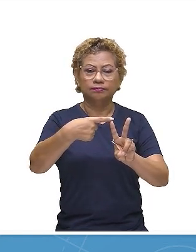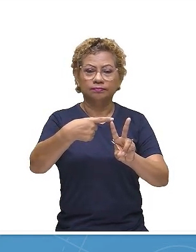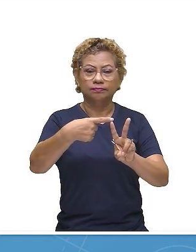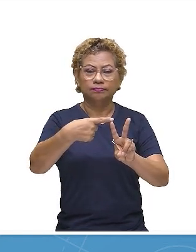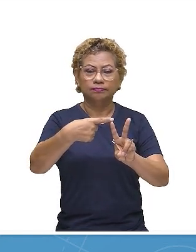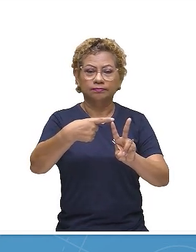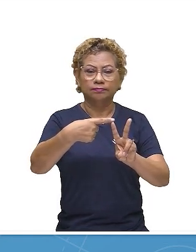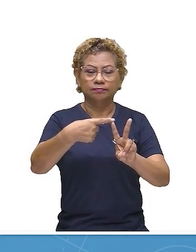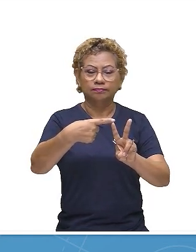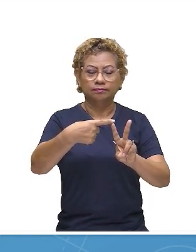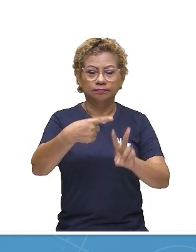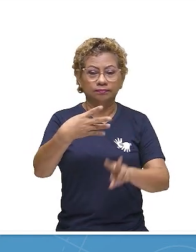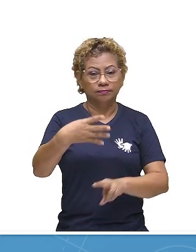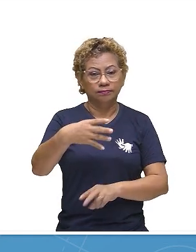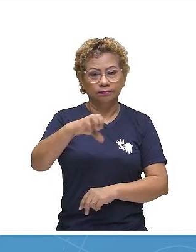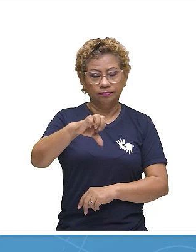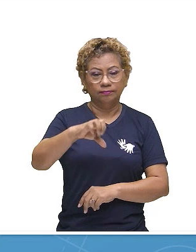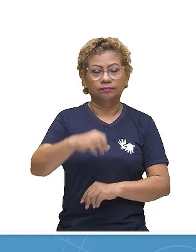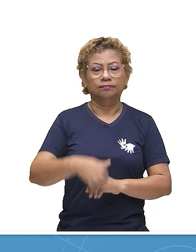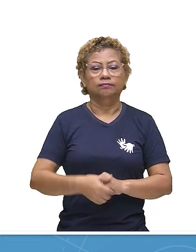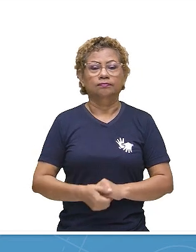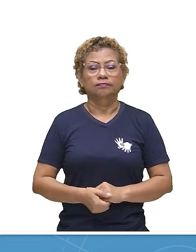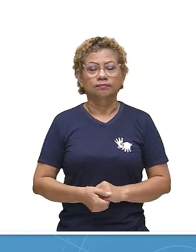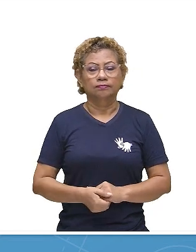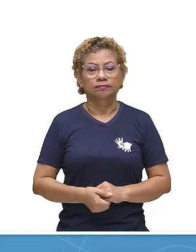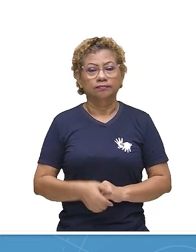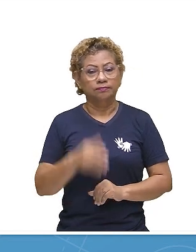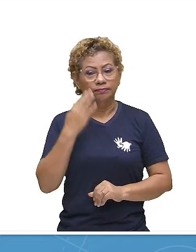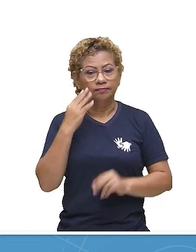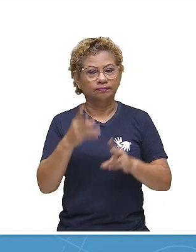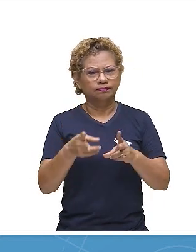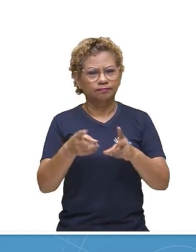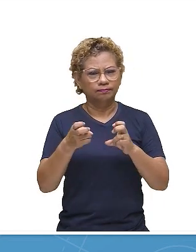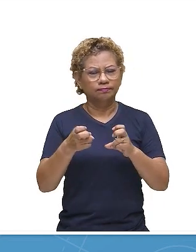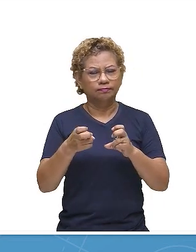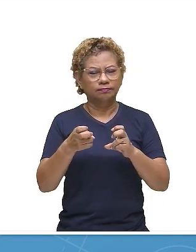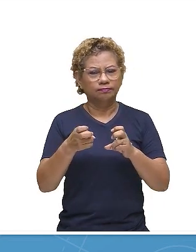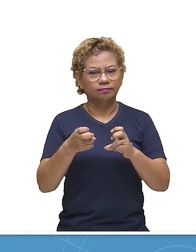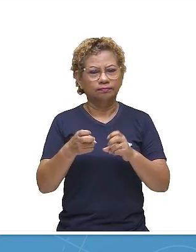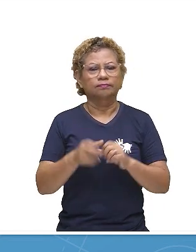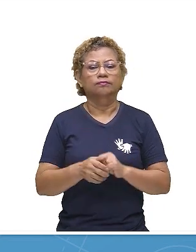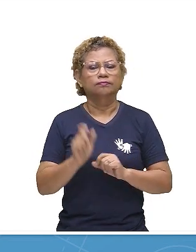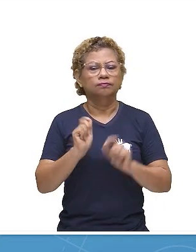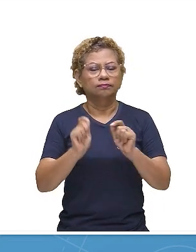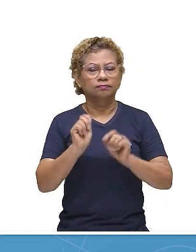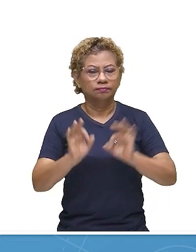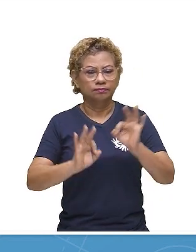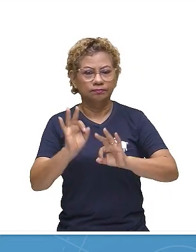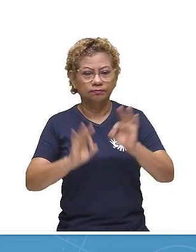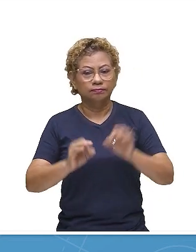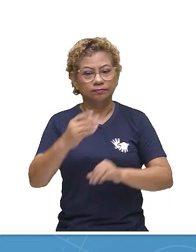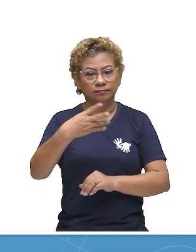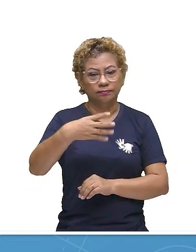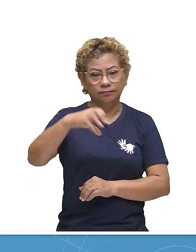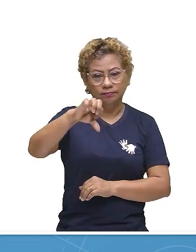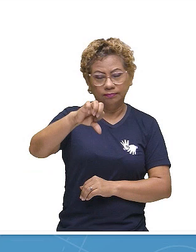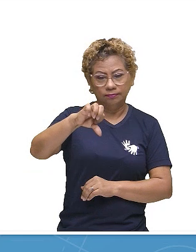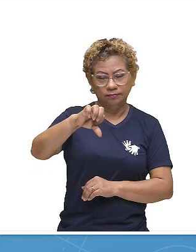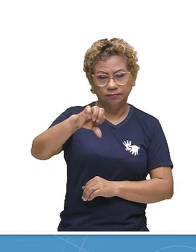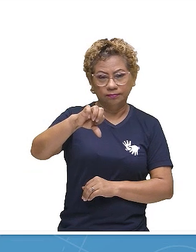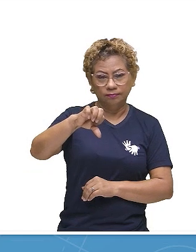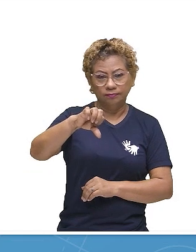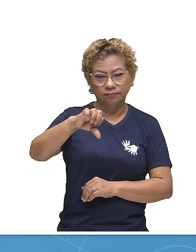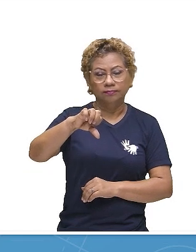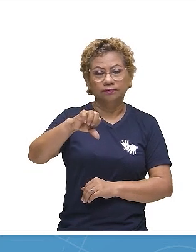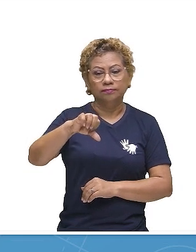do número dado, ou seja, de 49 sobre 121. Nós sabemos que, pela aquela propriedade